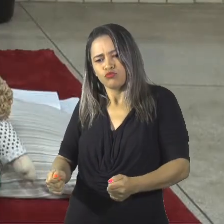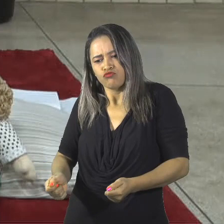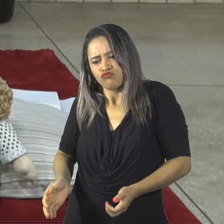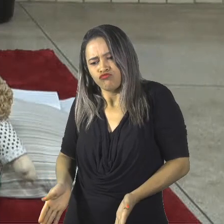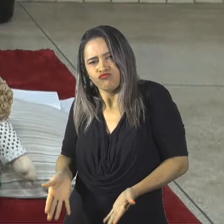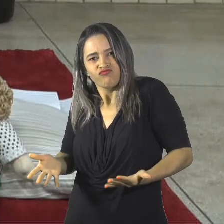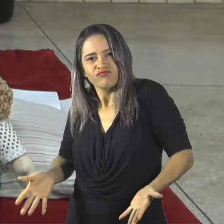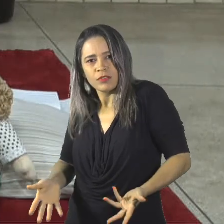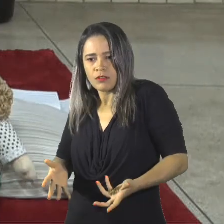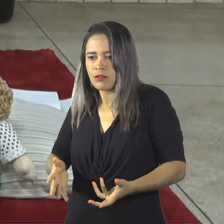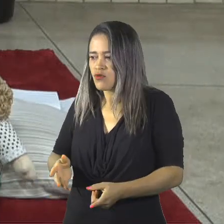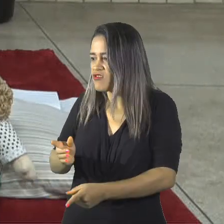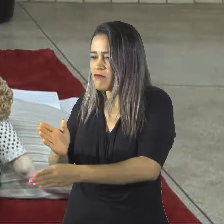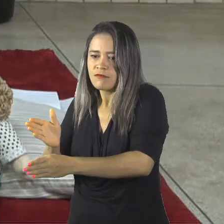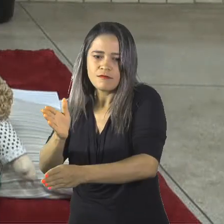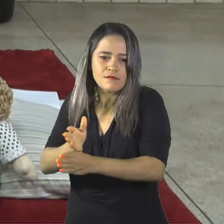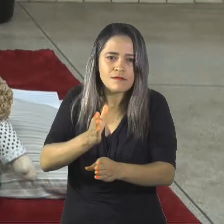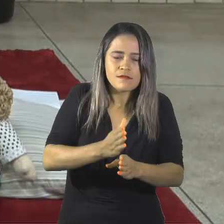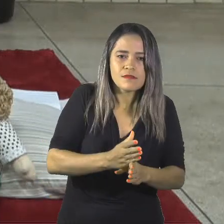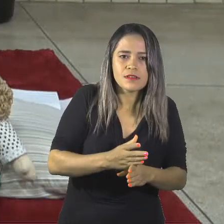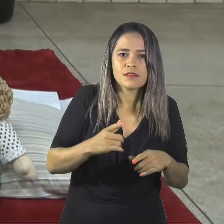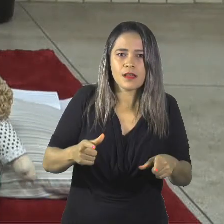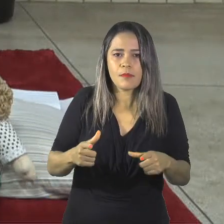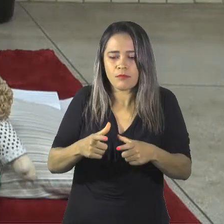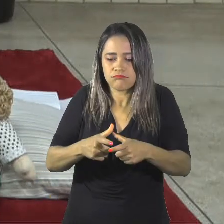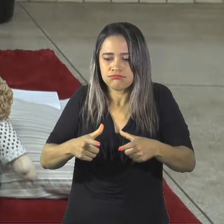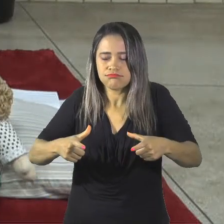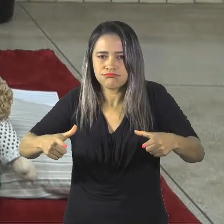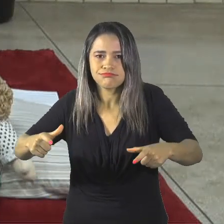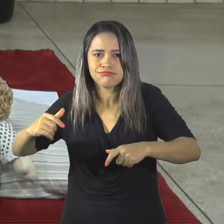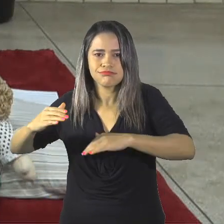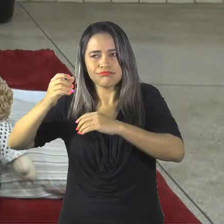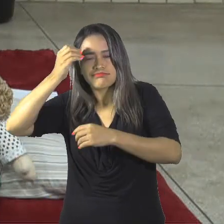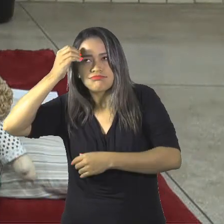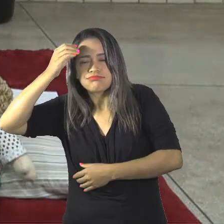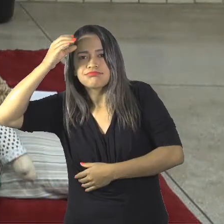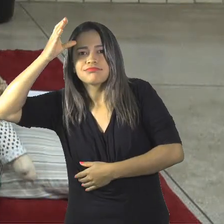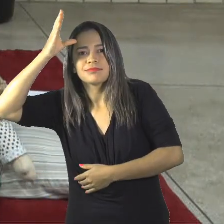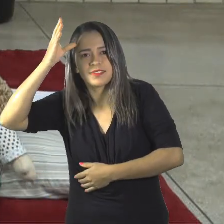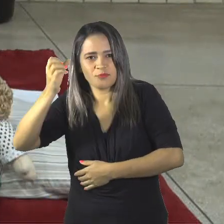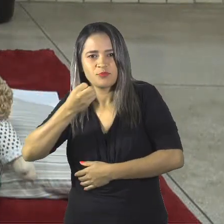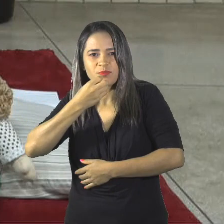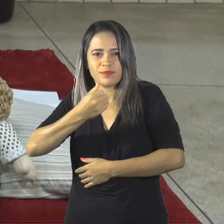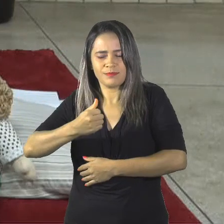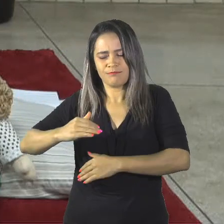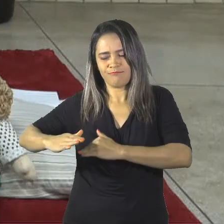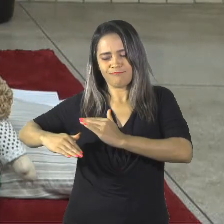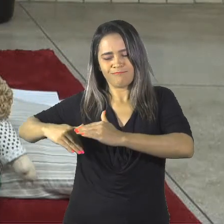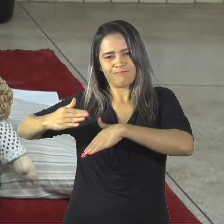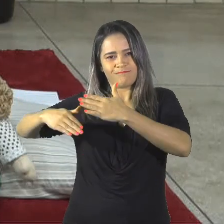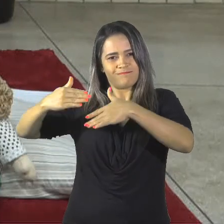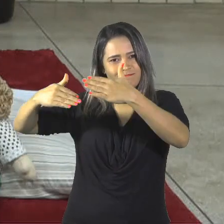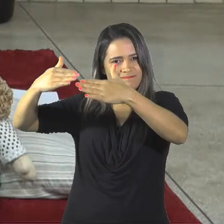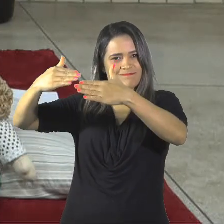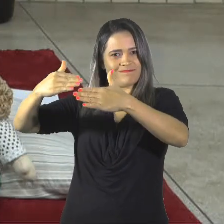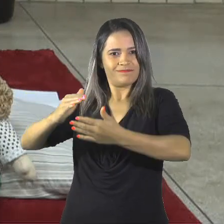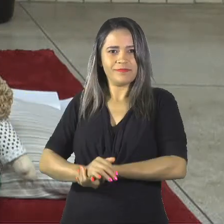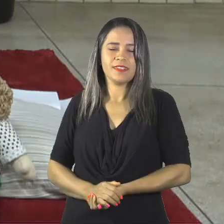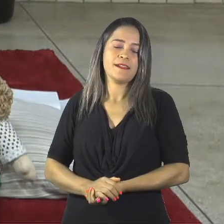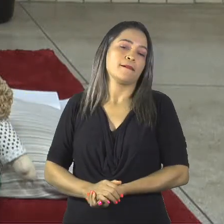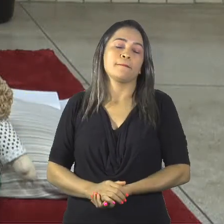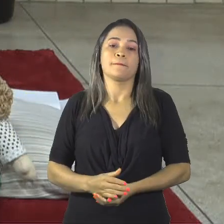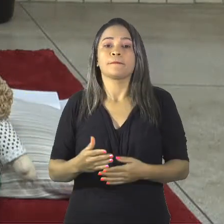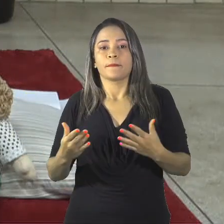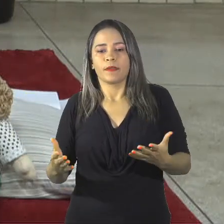que está à volta dela e também que ela amplie o seu conhecimento, que é tão essencial para o seu desenvolvimento integral, não é mesmo? E um